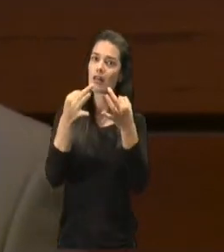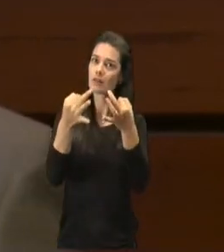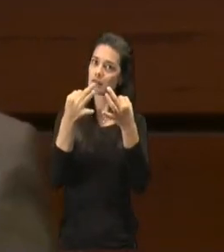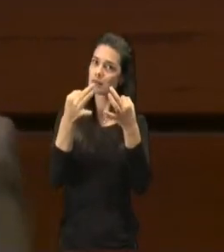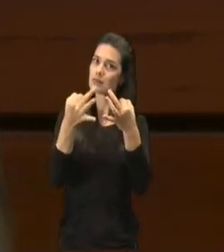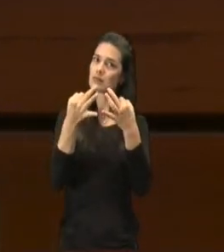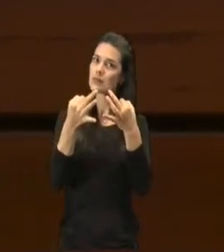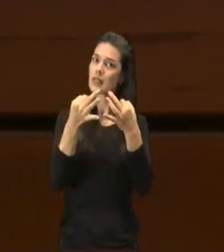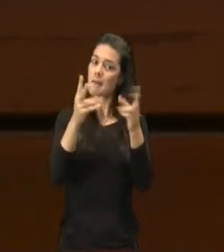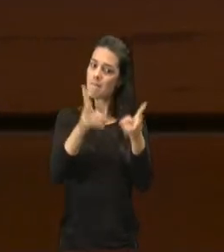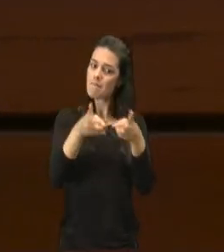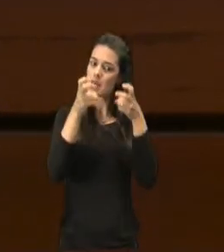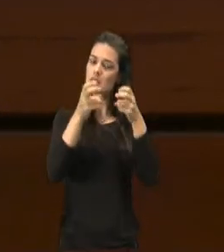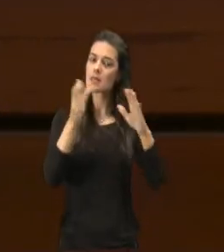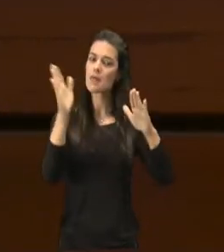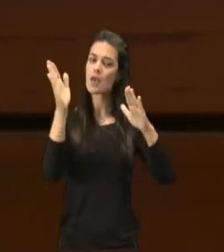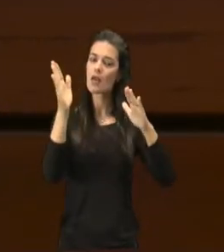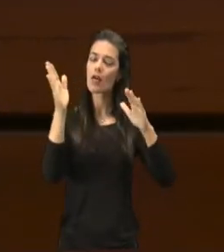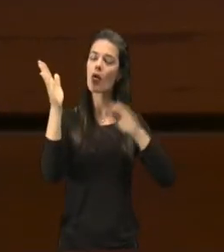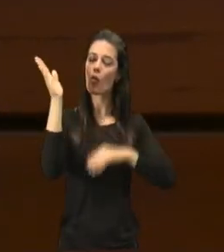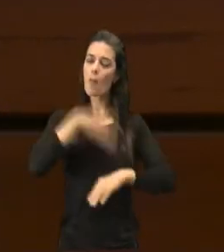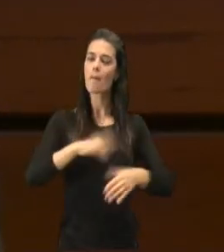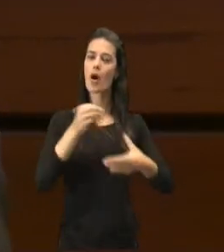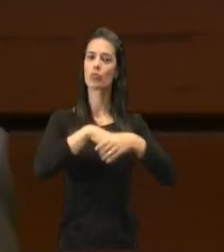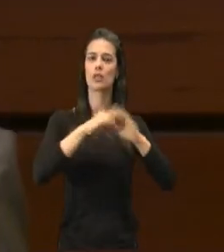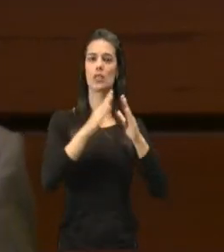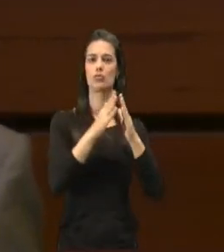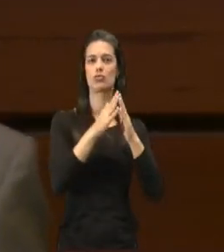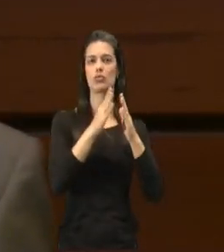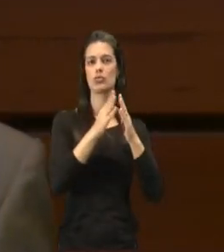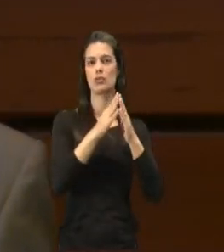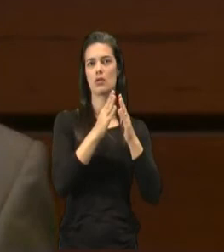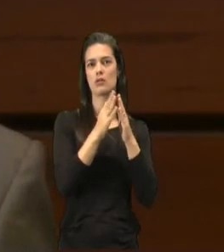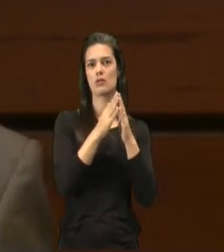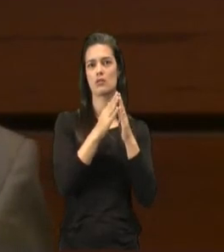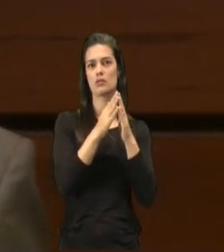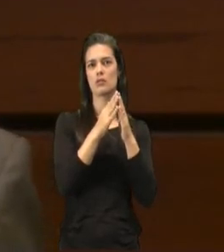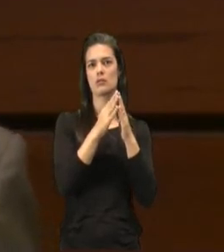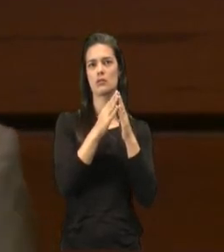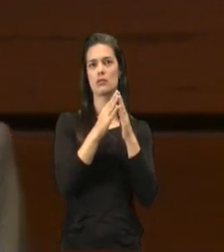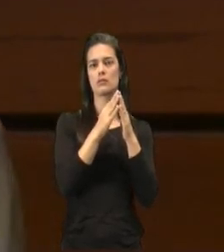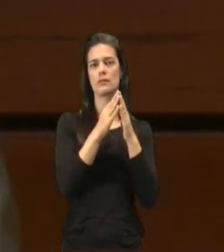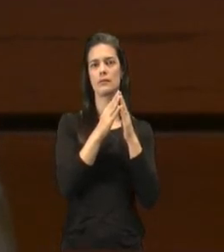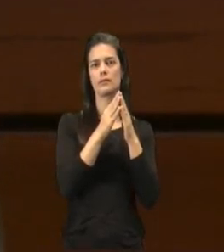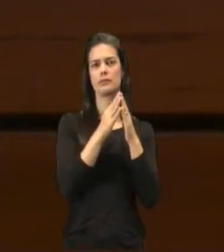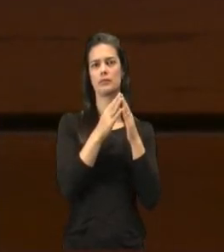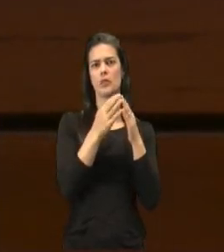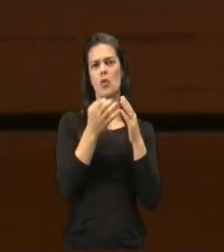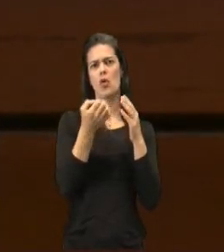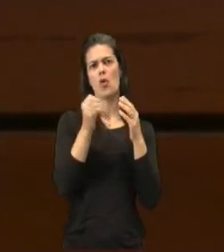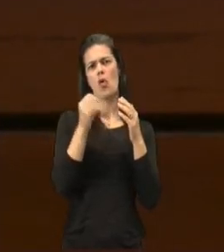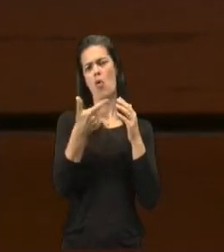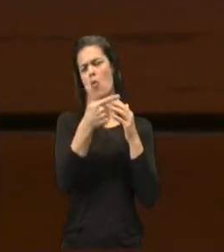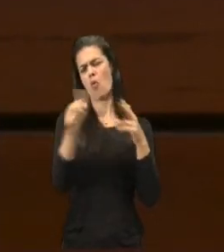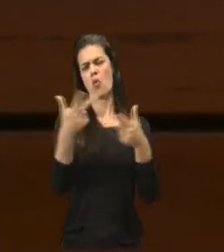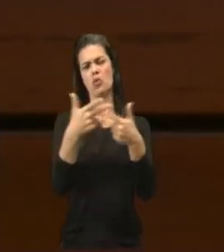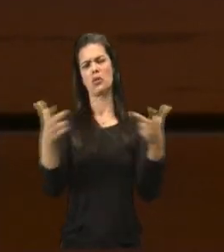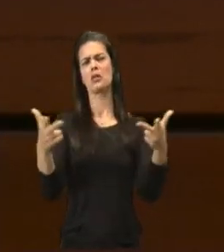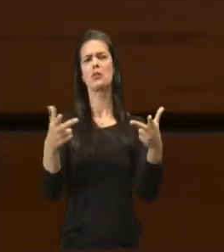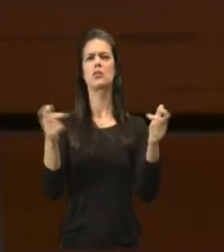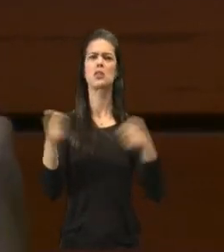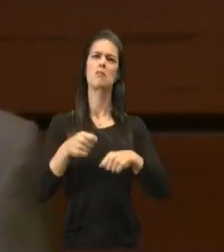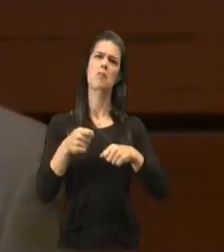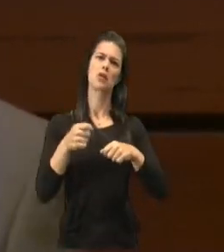presença do mal, ou qualquer outra coisa que venha estragar, comprometer,